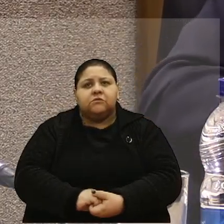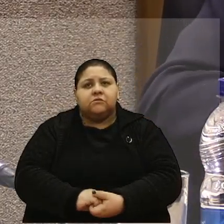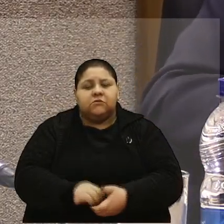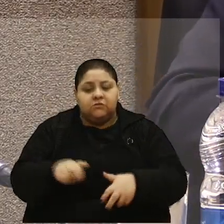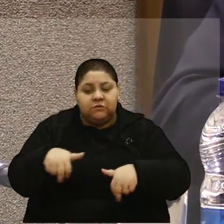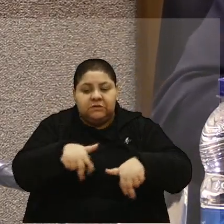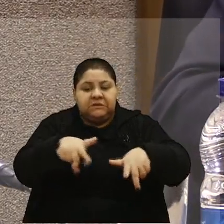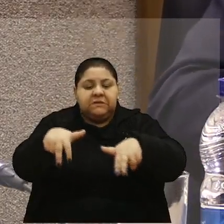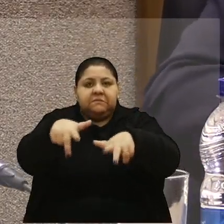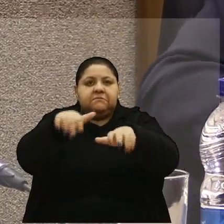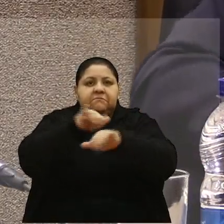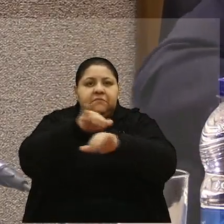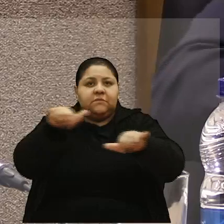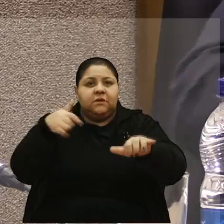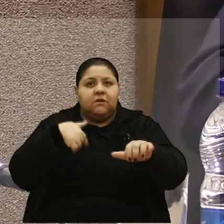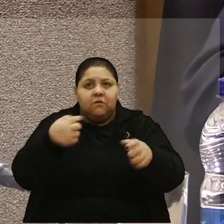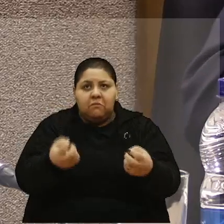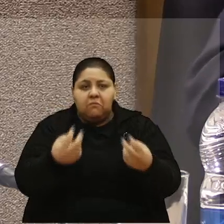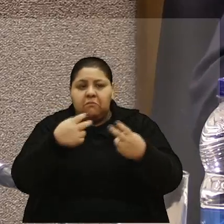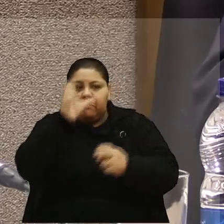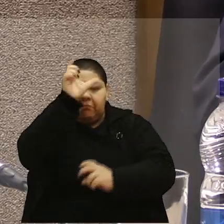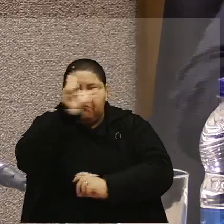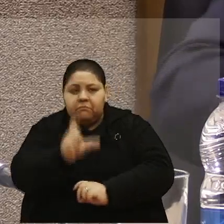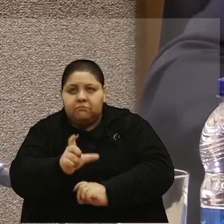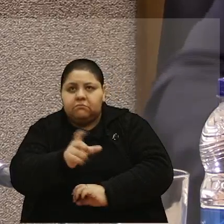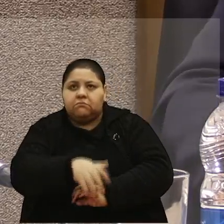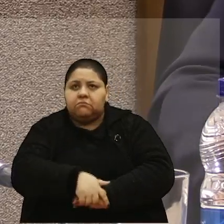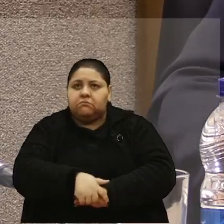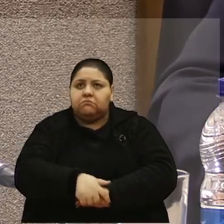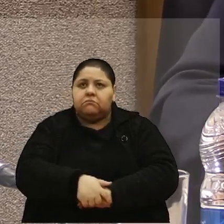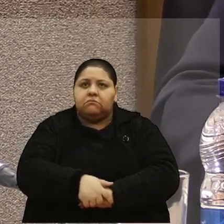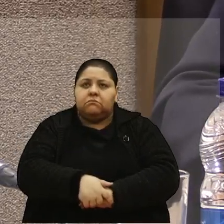caminhadas da campanha, e percebi um ser humano,